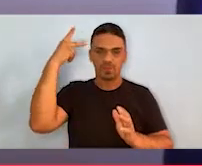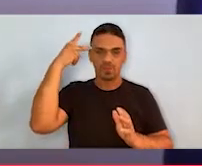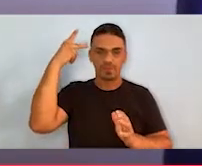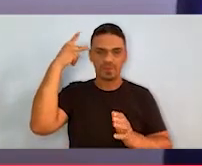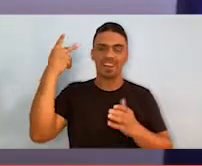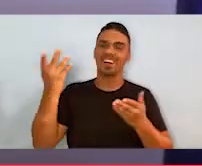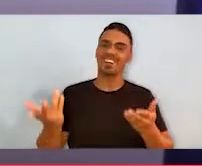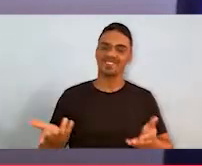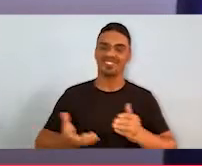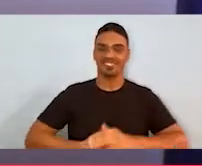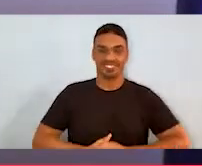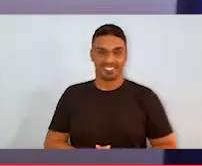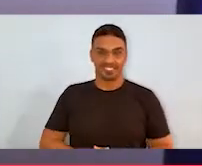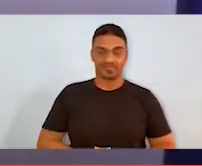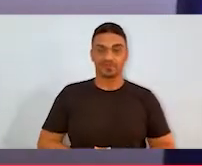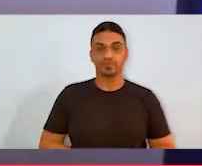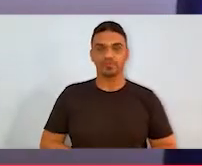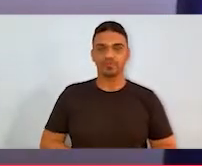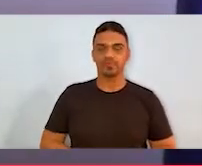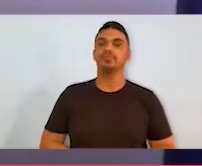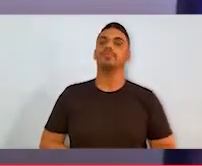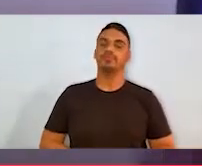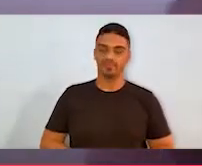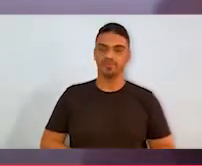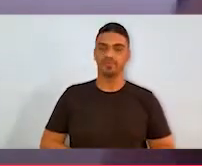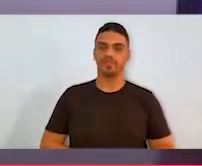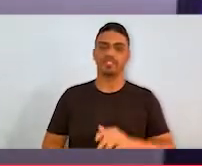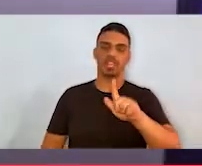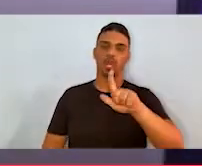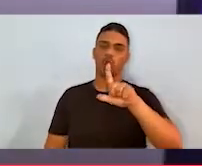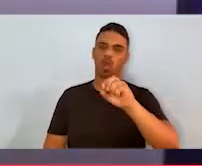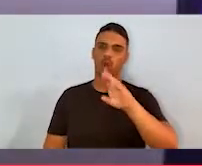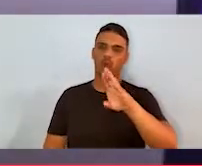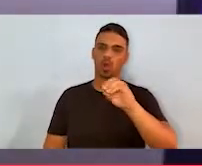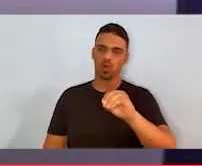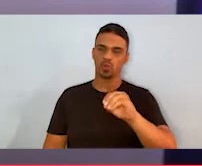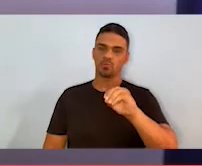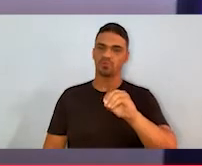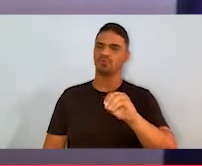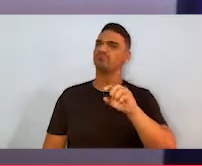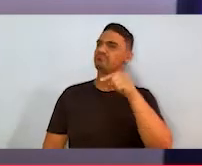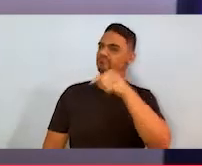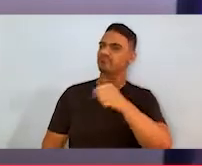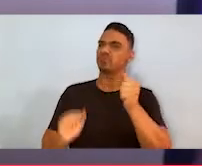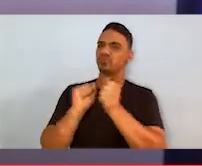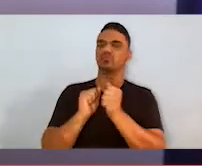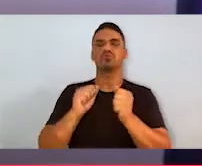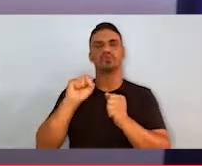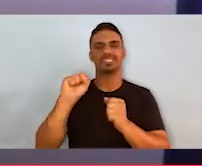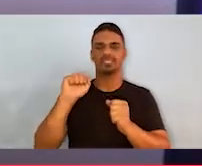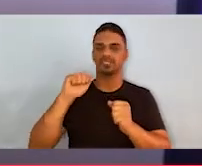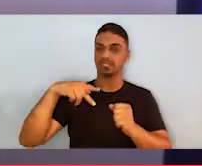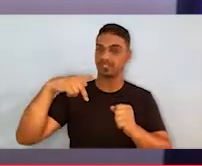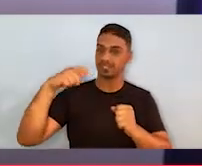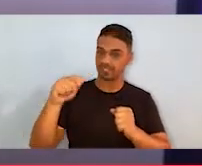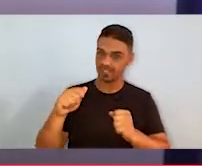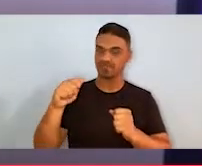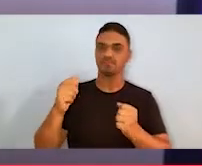né? E ela, assim, a Global Jam, a Sampa Diversa, ela nos dá um